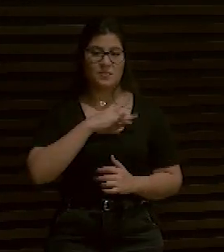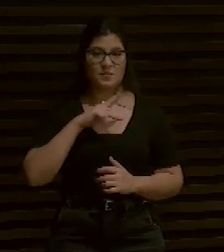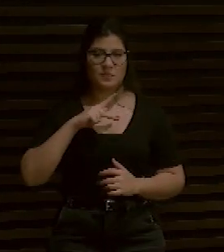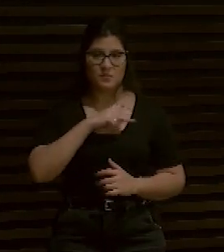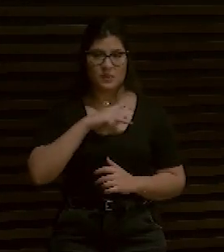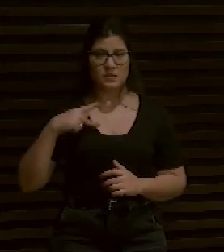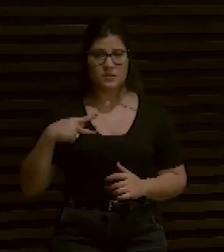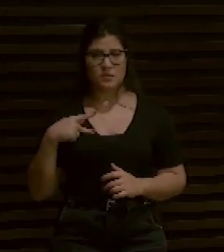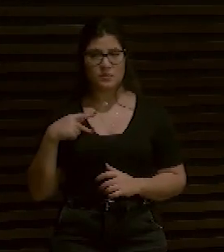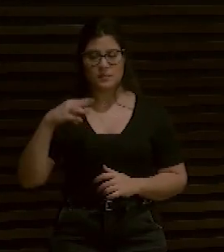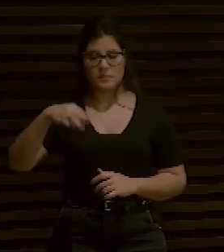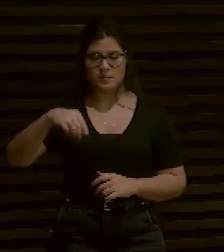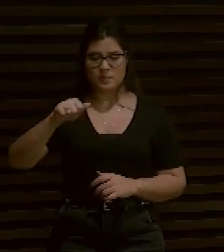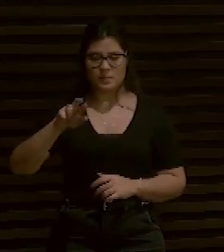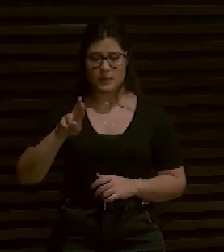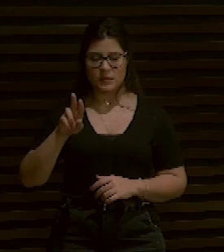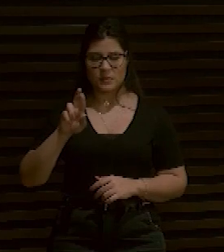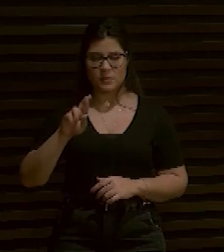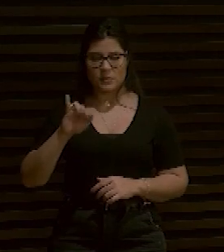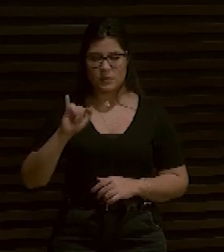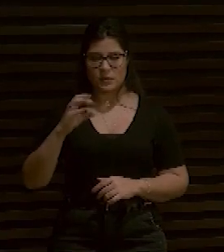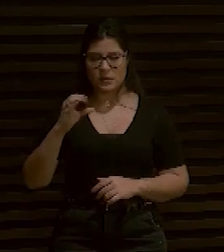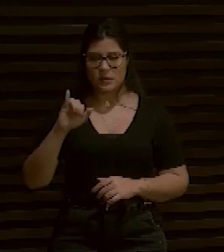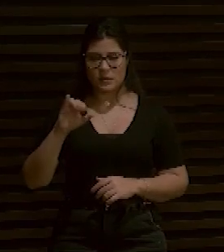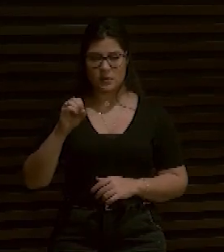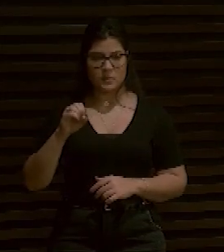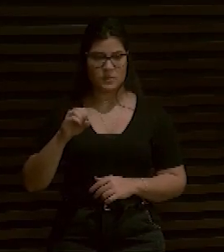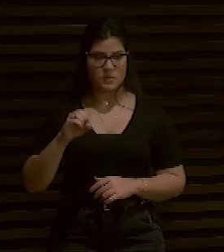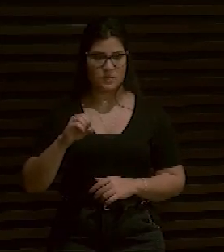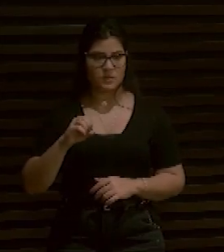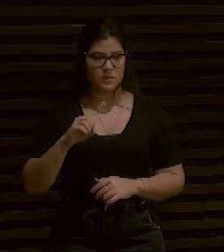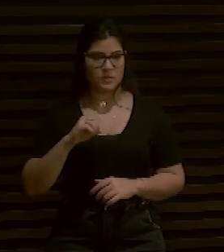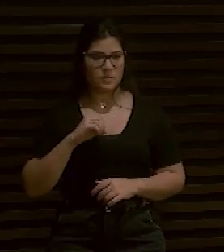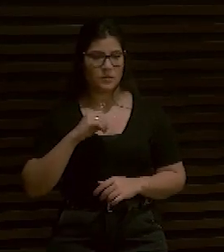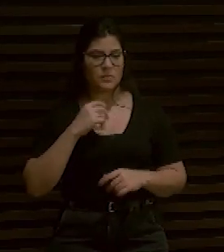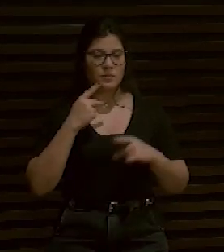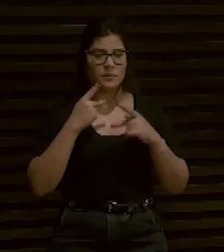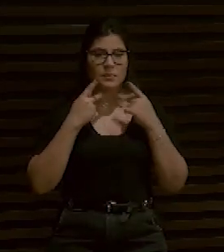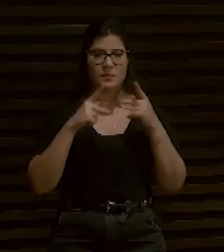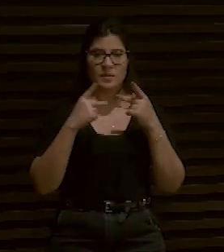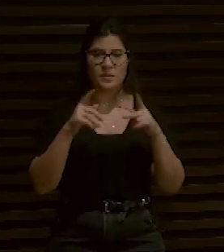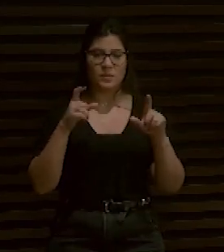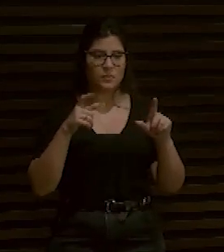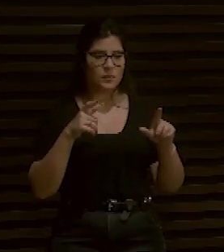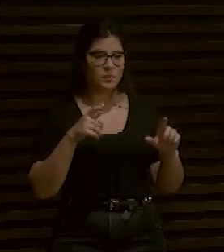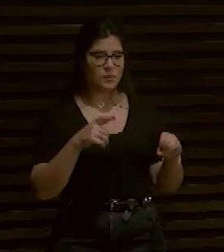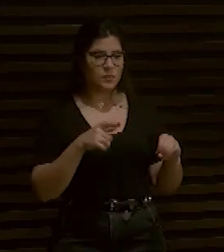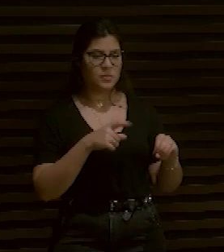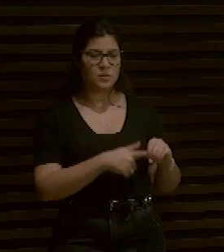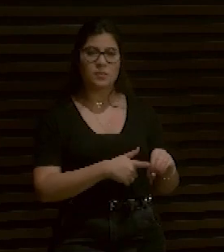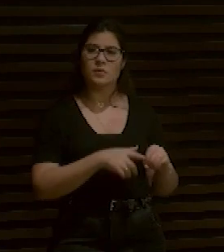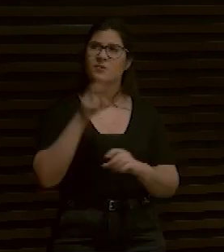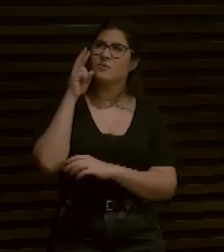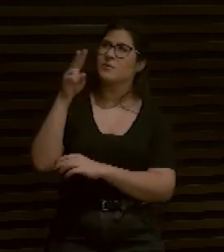frentista que estava abastecendo o carro, passou um avião dentro da nuvem e ele falou assim, olha, aquele avião foi batizado na nuvem. Está ali, ó, pretexto